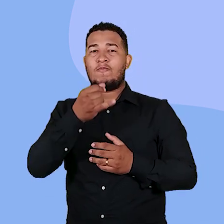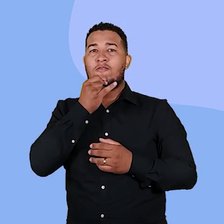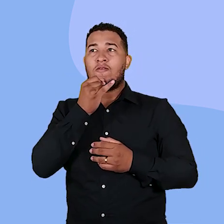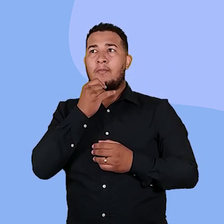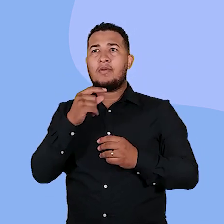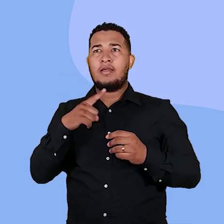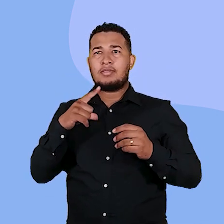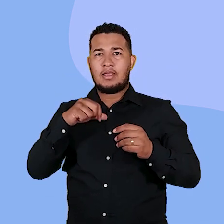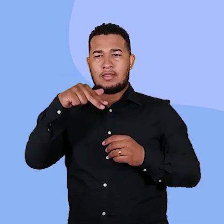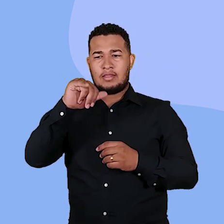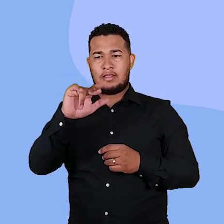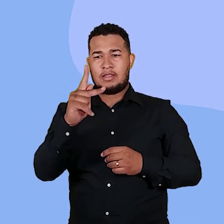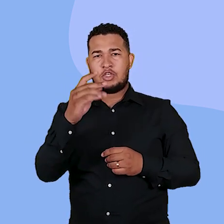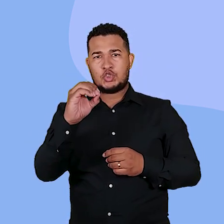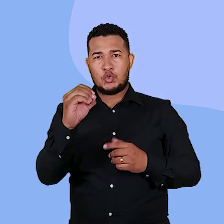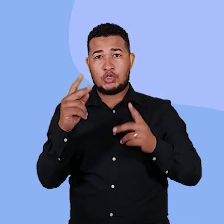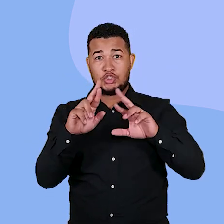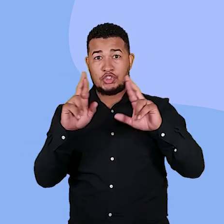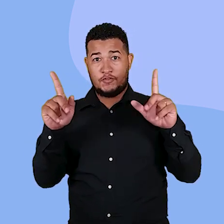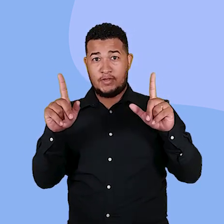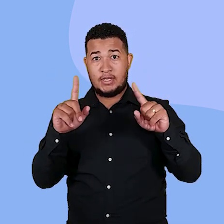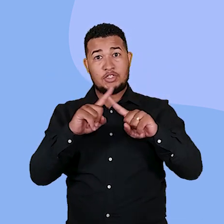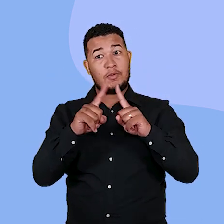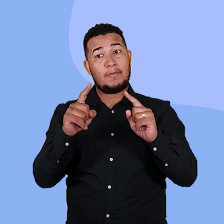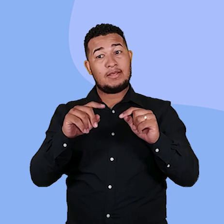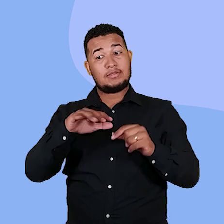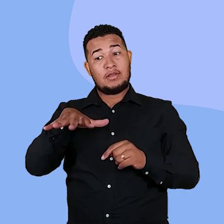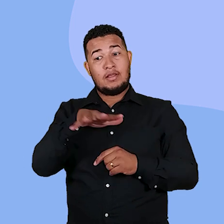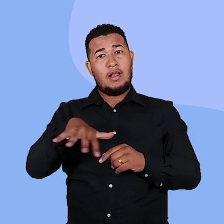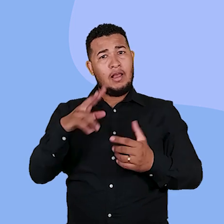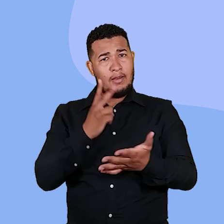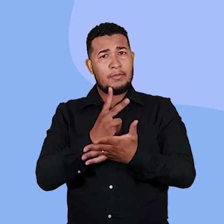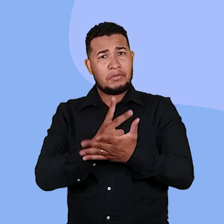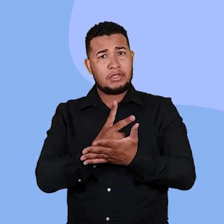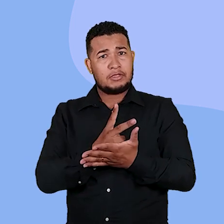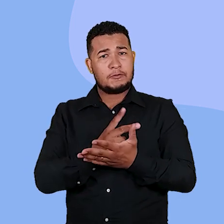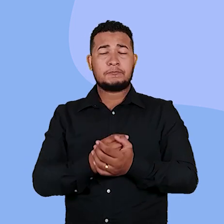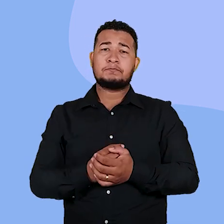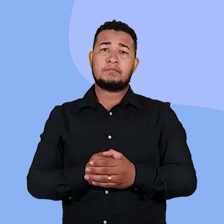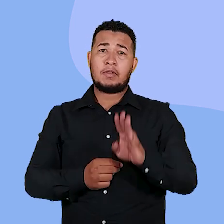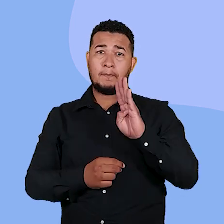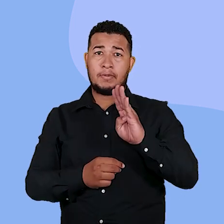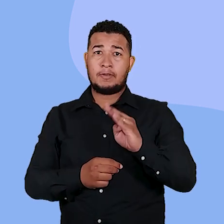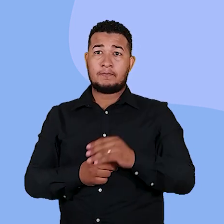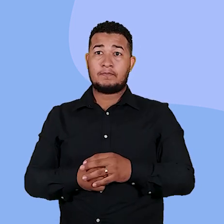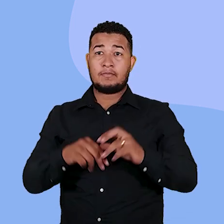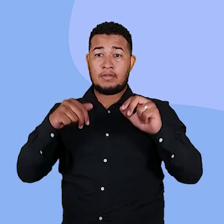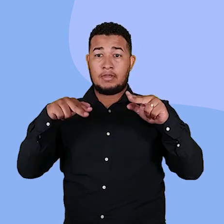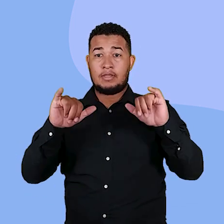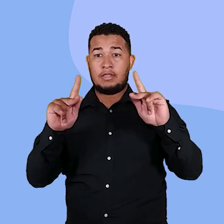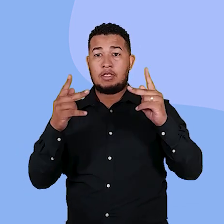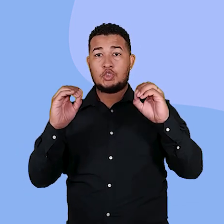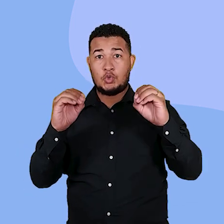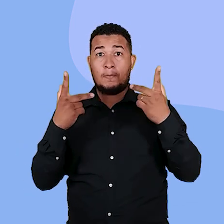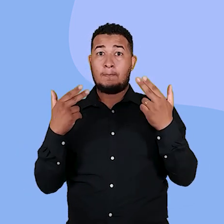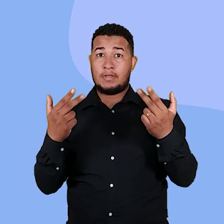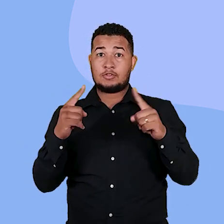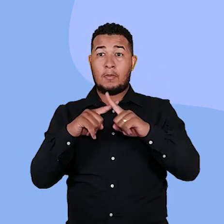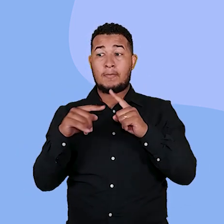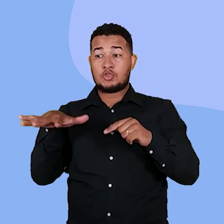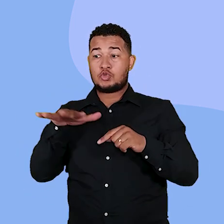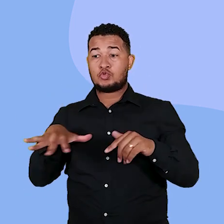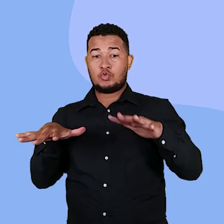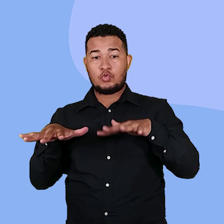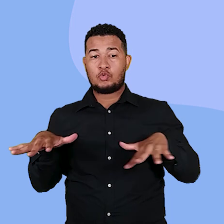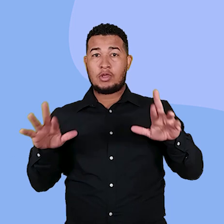A. Ocupam nichos ecológicos diferentes, porém o mesmo habitat. B. Ocupam o mesmo nicho